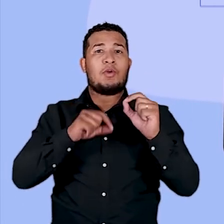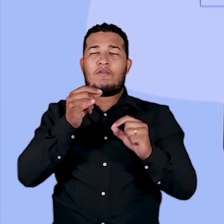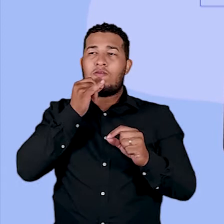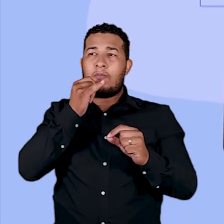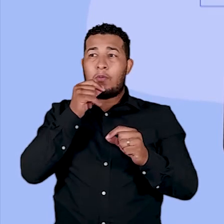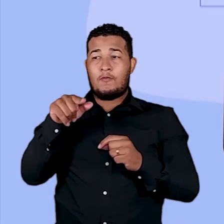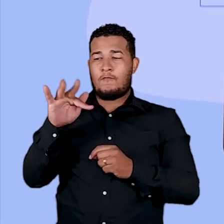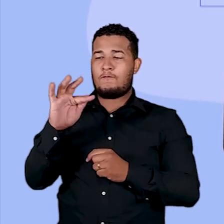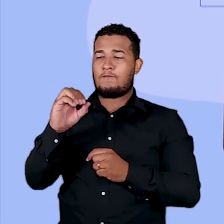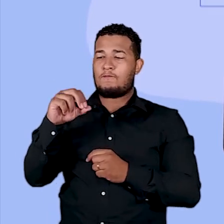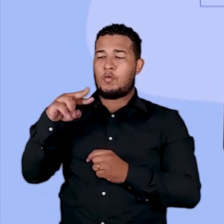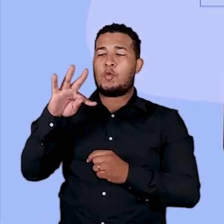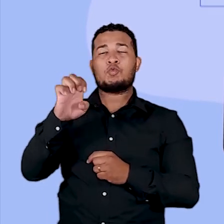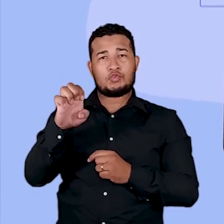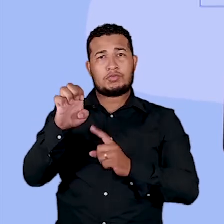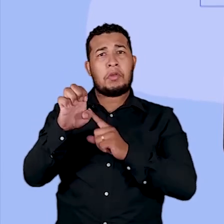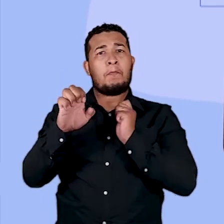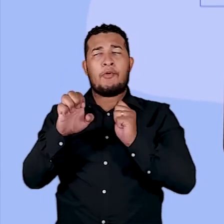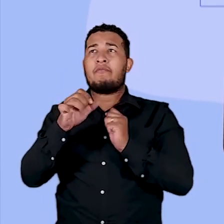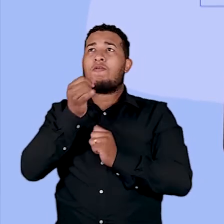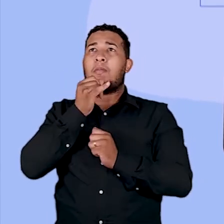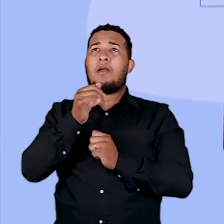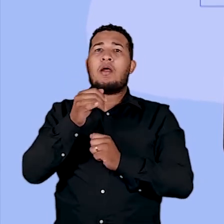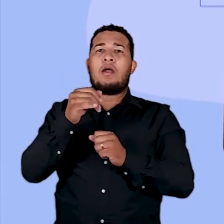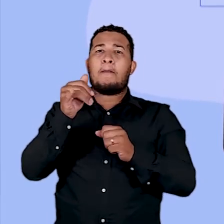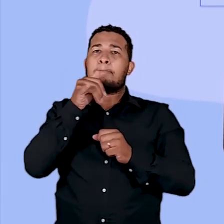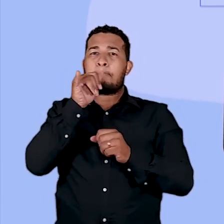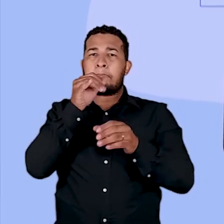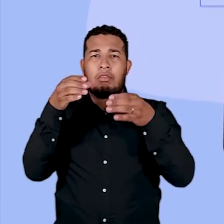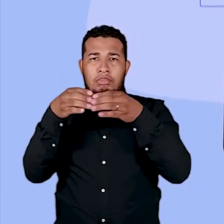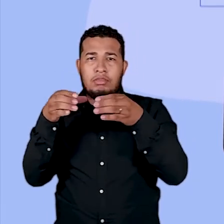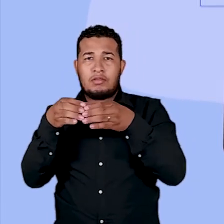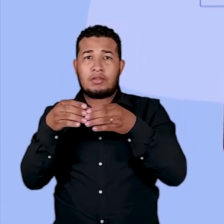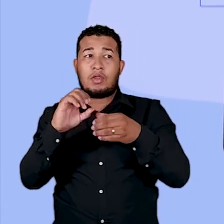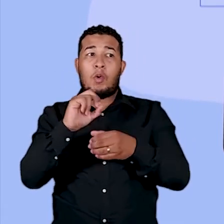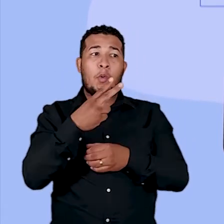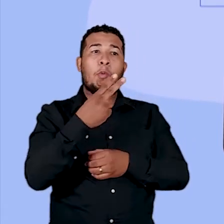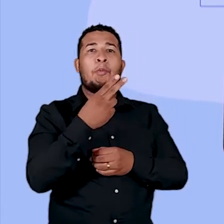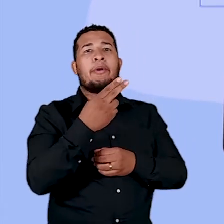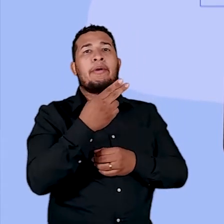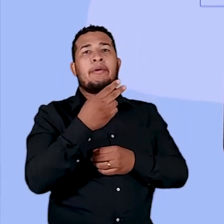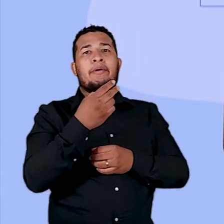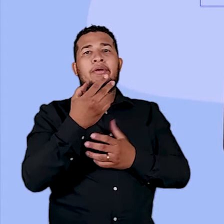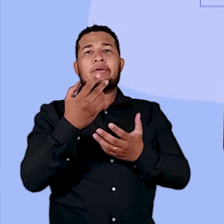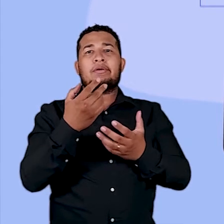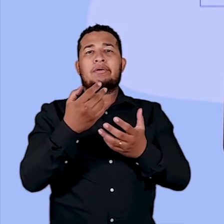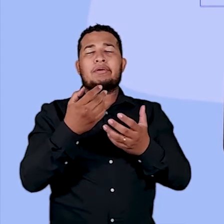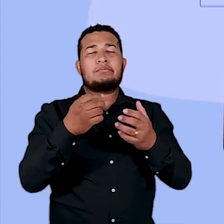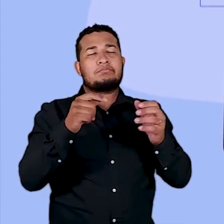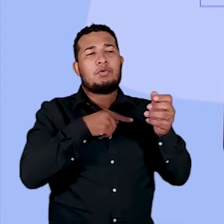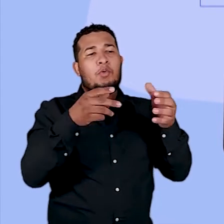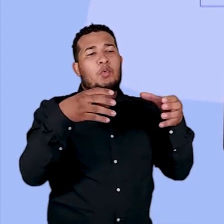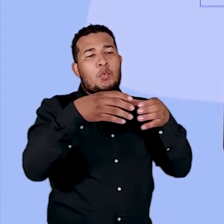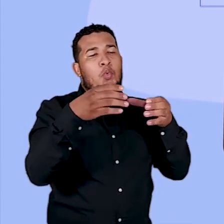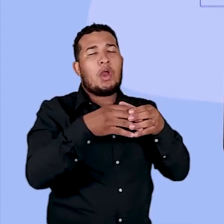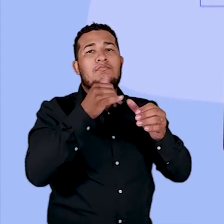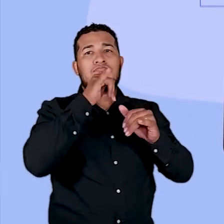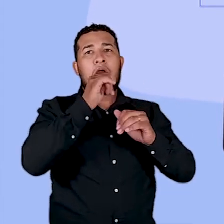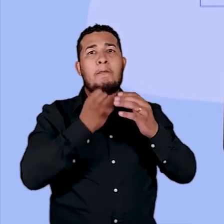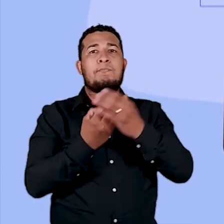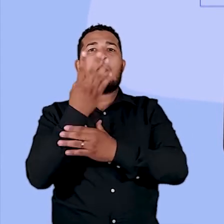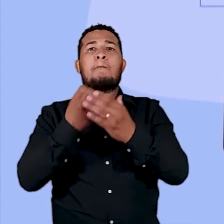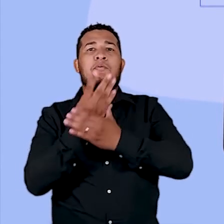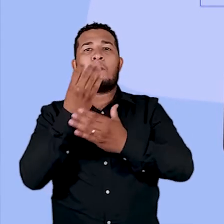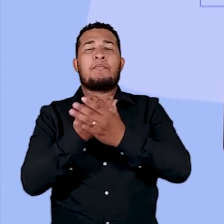para a gente aí uma fonte. Essa fonte aí pode ser uma bateria, pode ser a energia fornecida pela concessionária de energia,